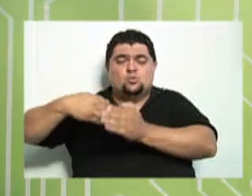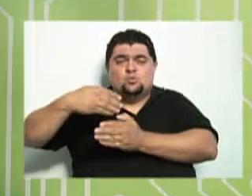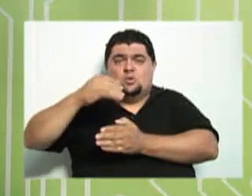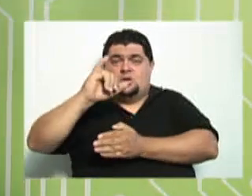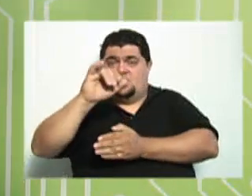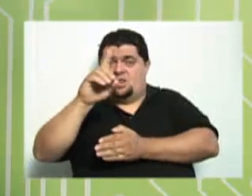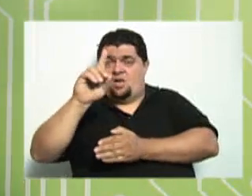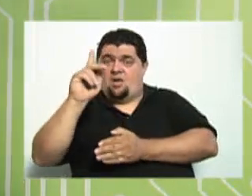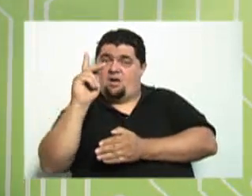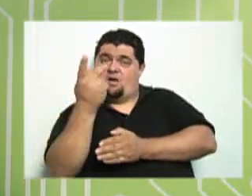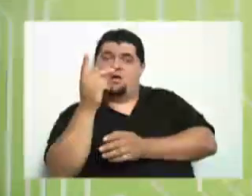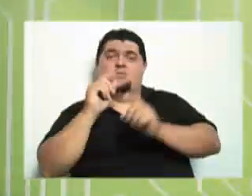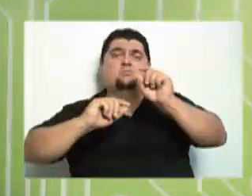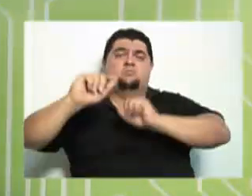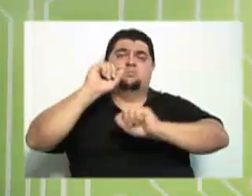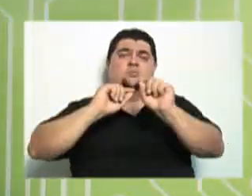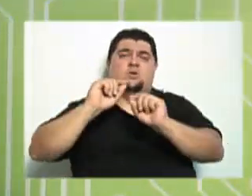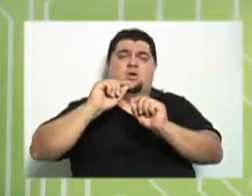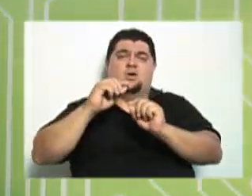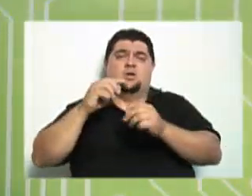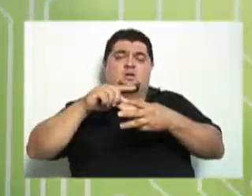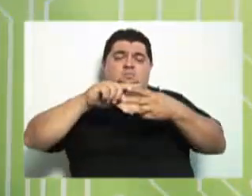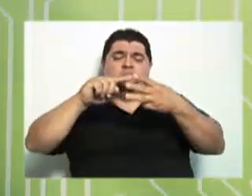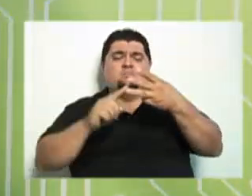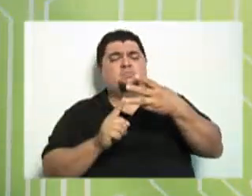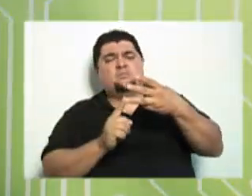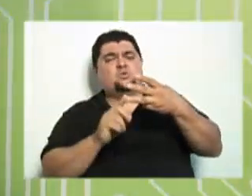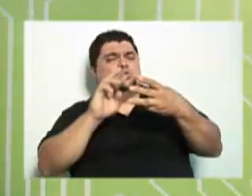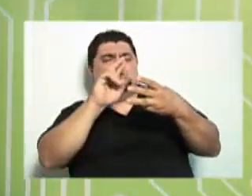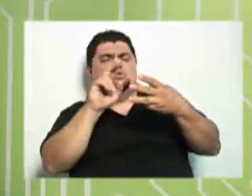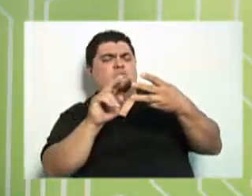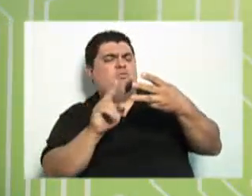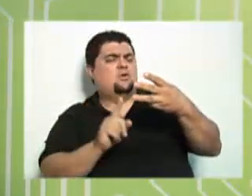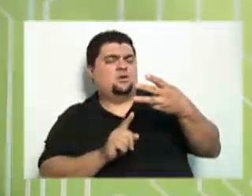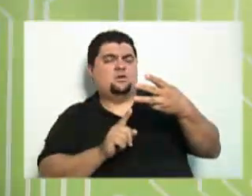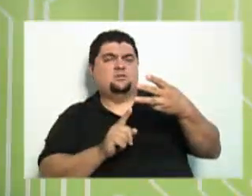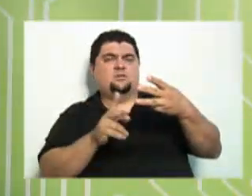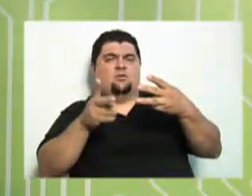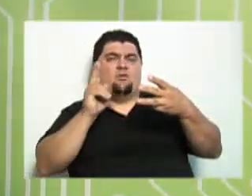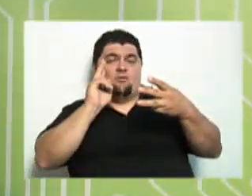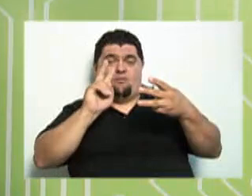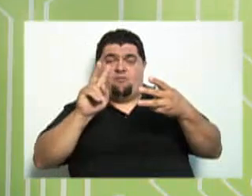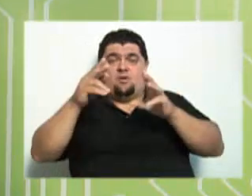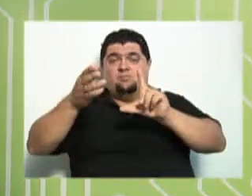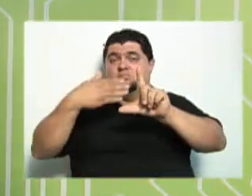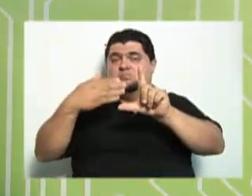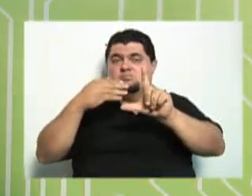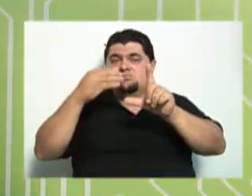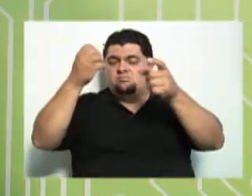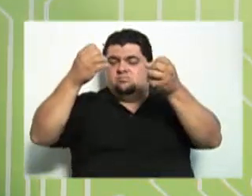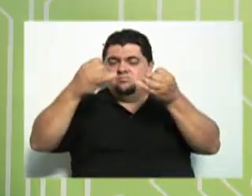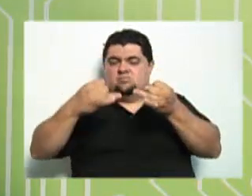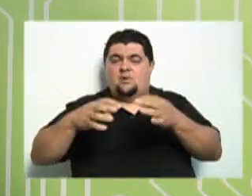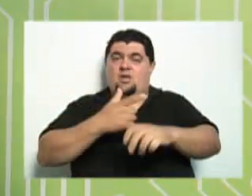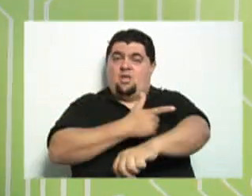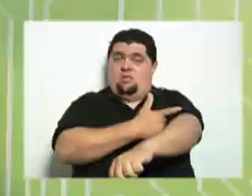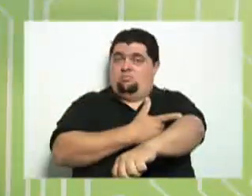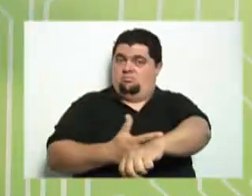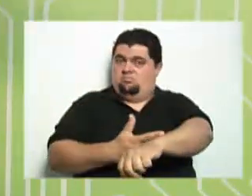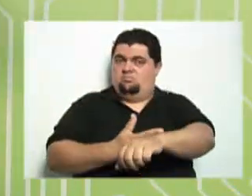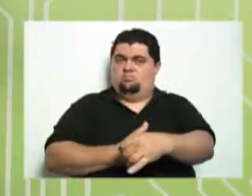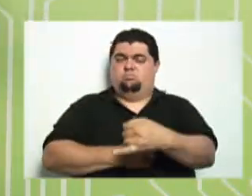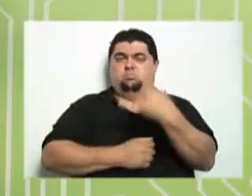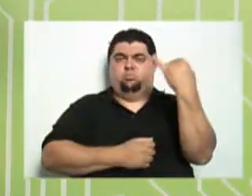Esse índice ele é contado por 3 grandes esferas de dados. A gente percebe ali no slide que a gente fala de educação, que